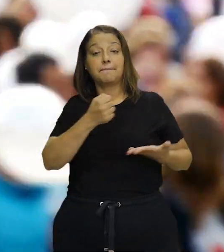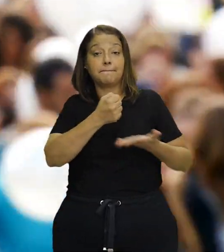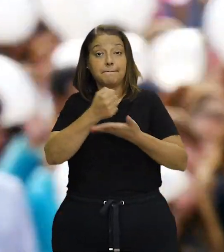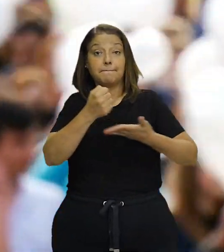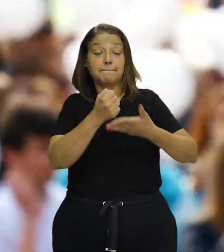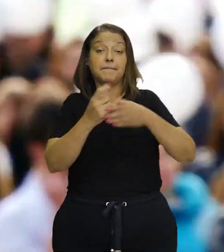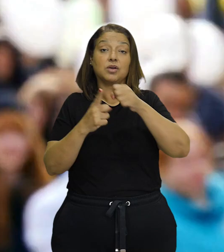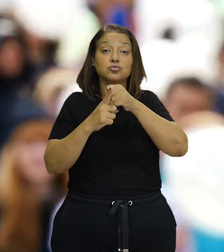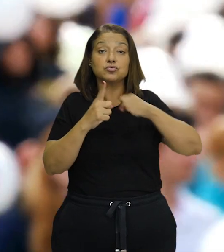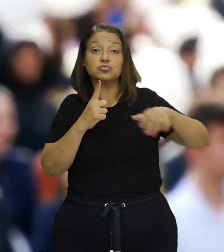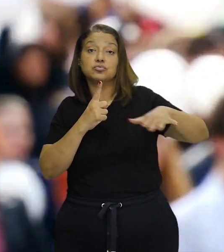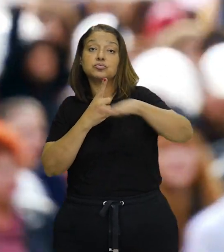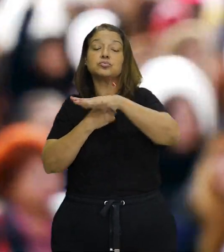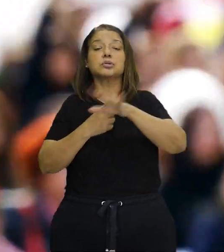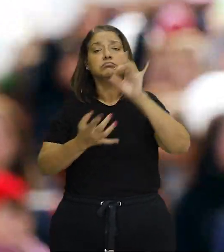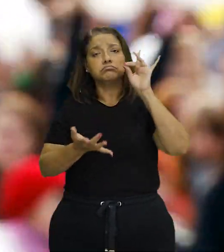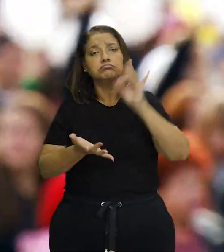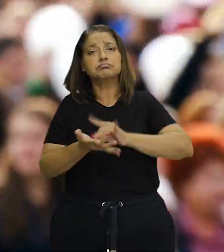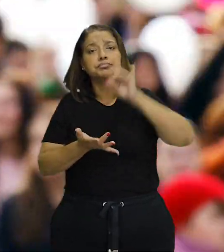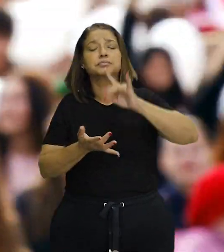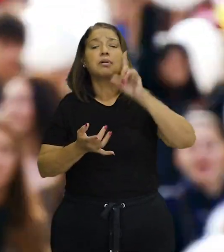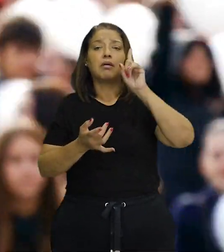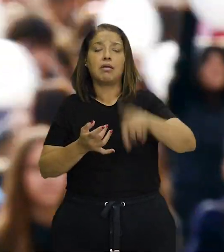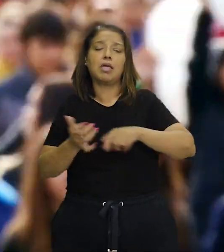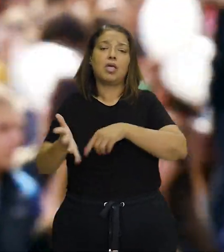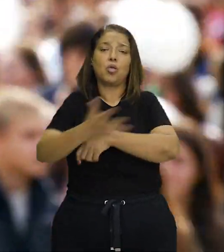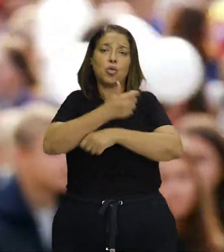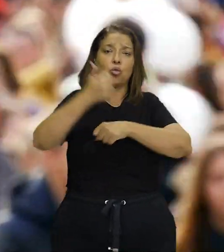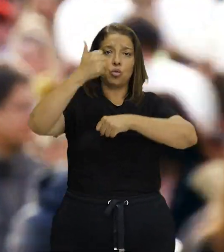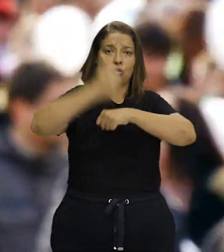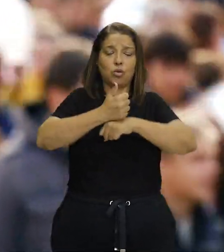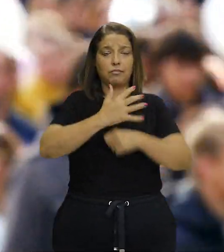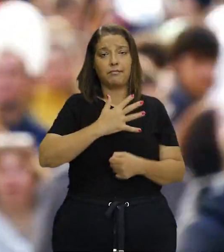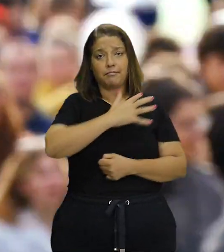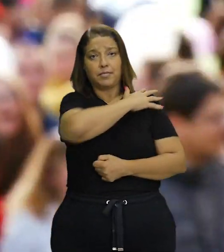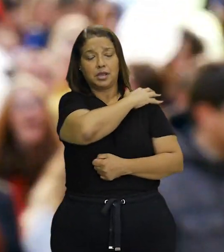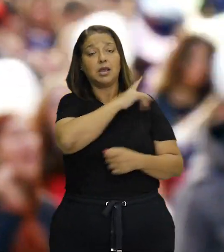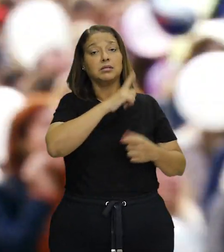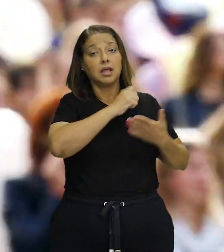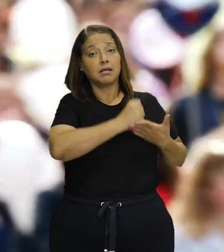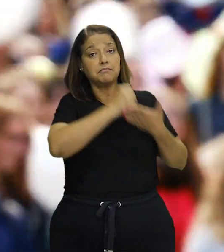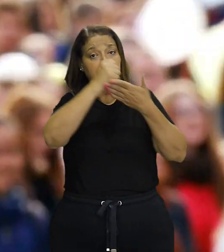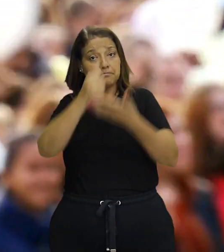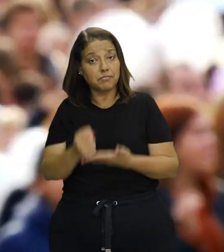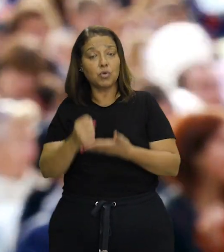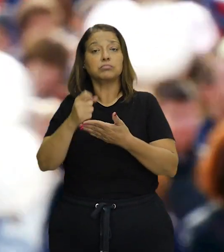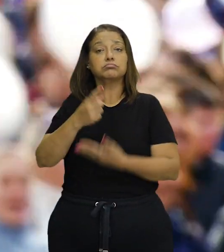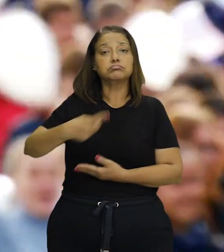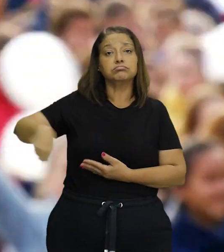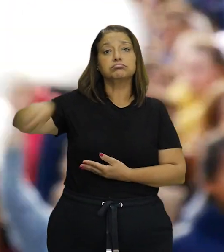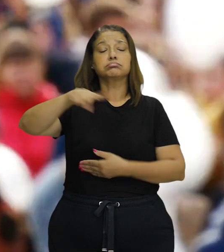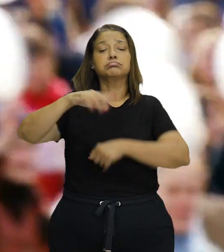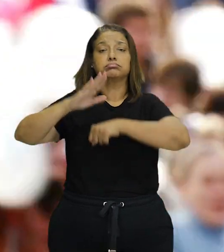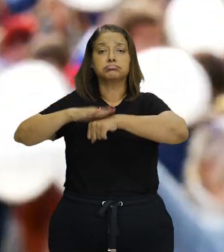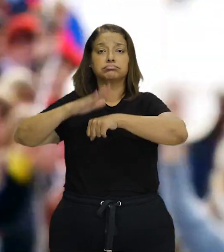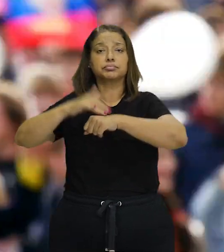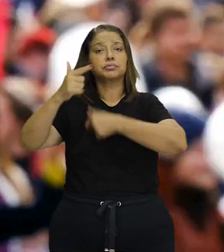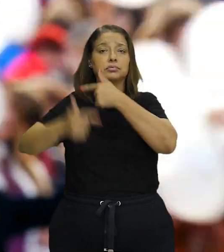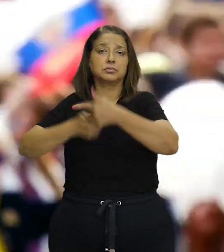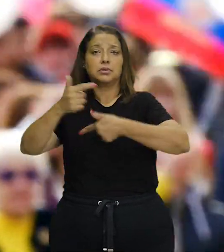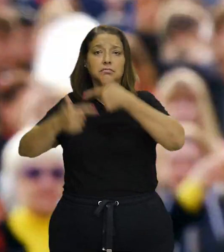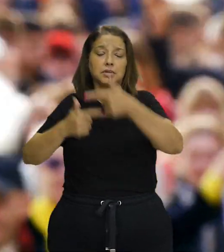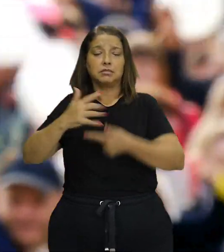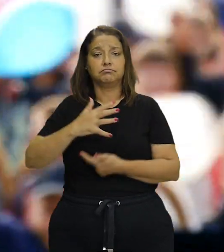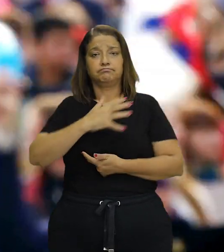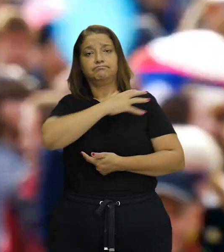que legitimasse o golpe militar, fornecendo apoio popular às ações das